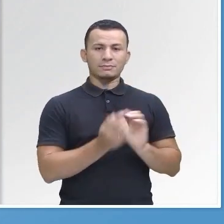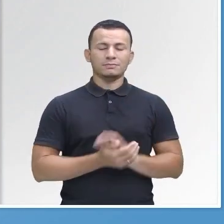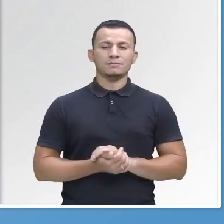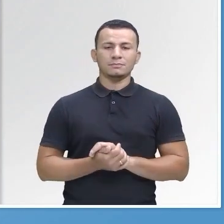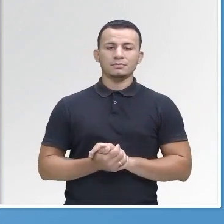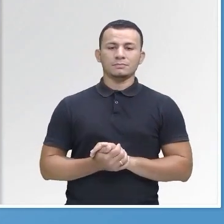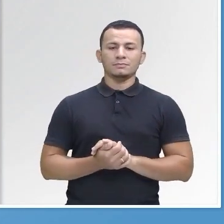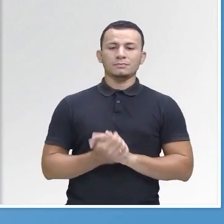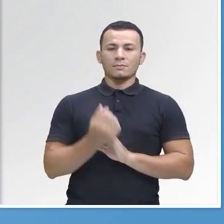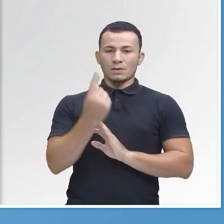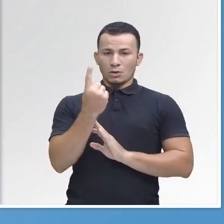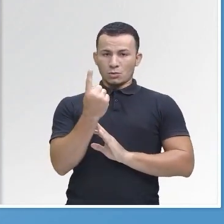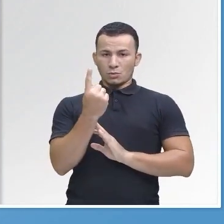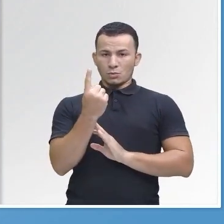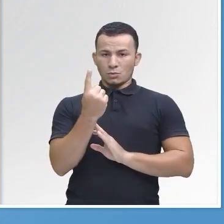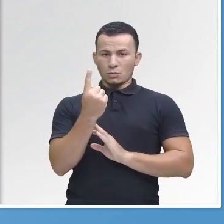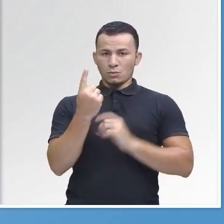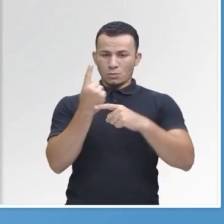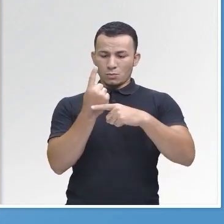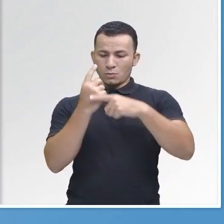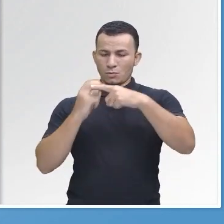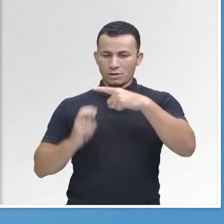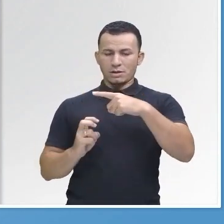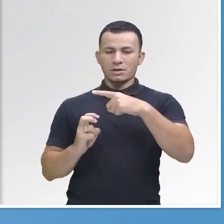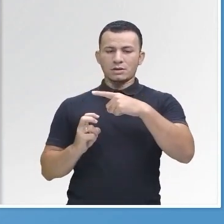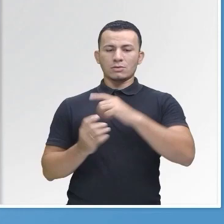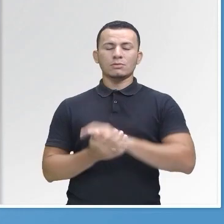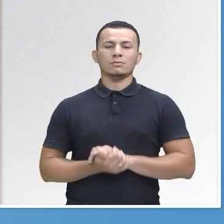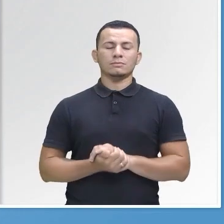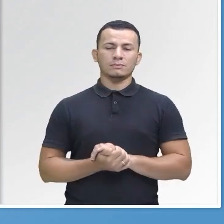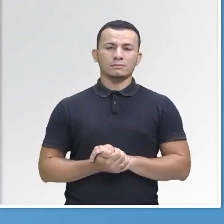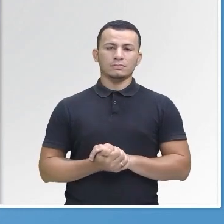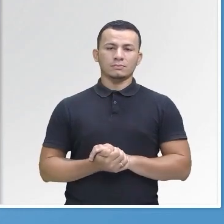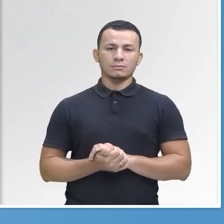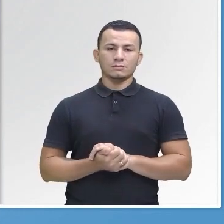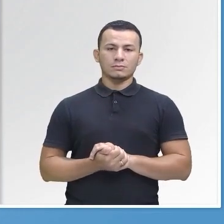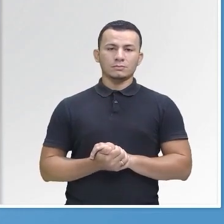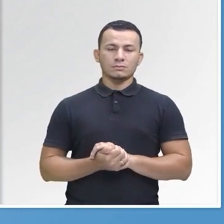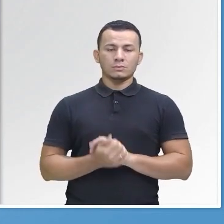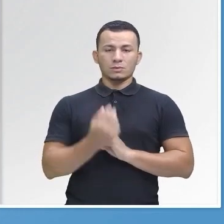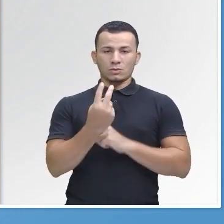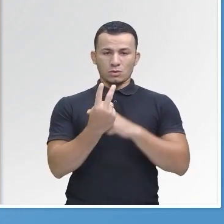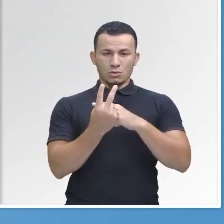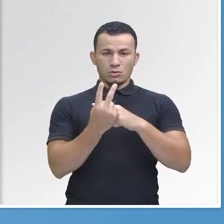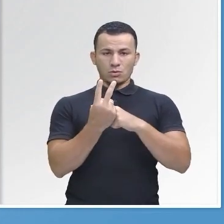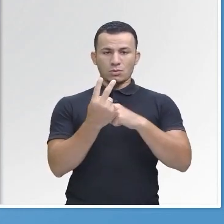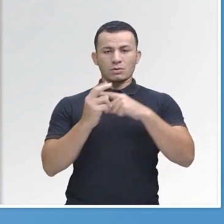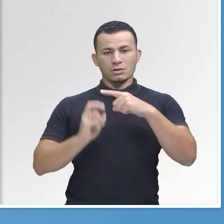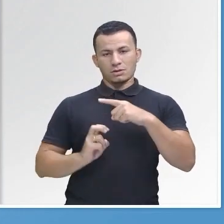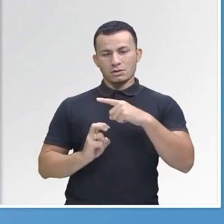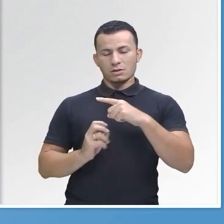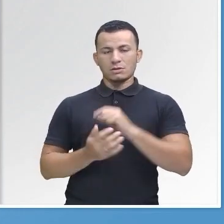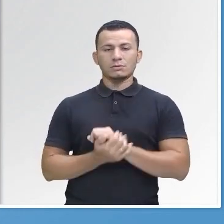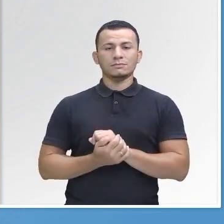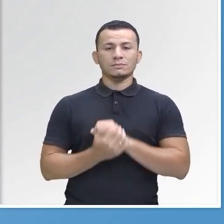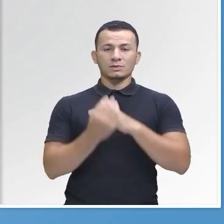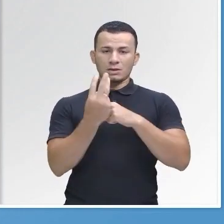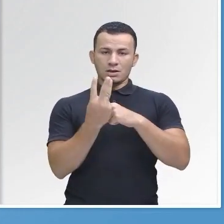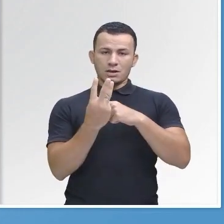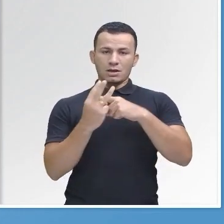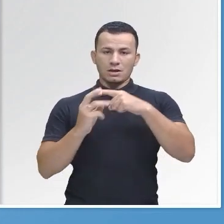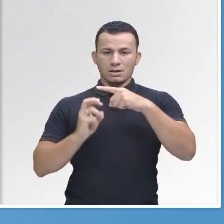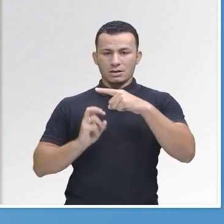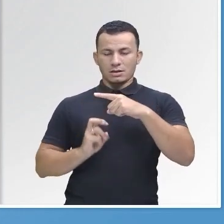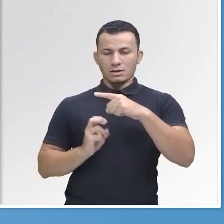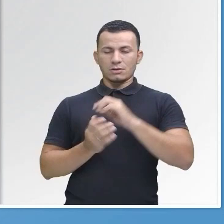1/5 da corda. E aqui, 1 mais 1, 2/5. Mais 1,